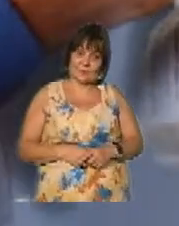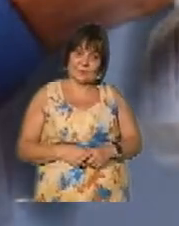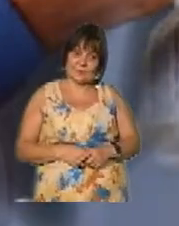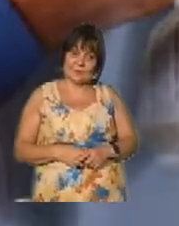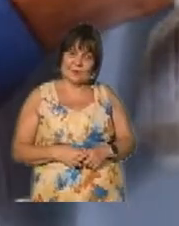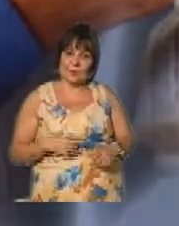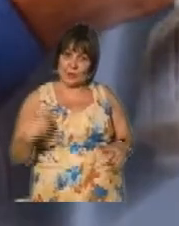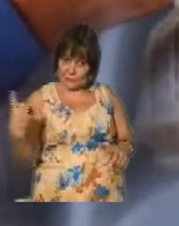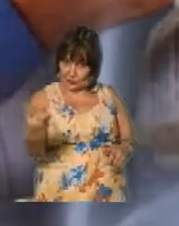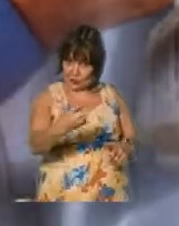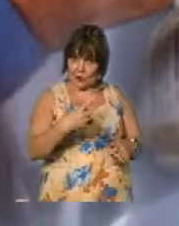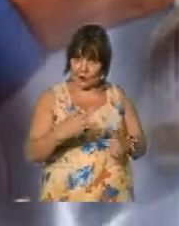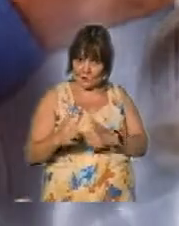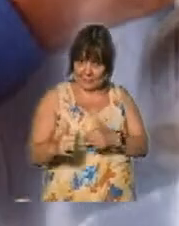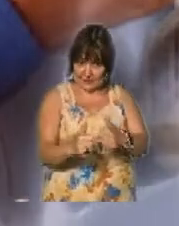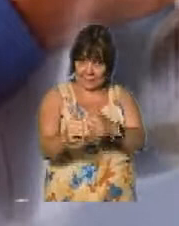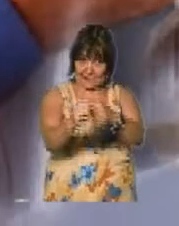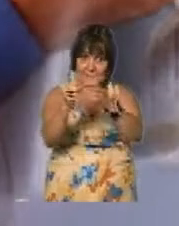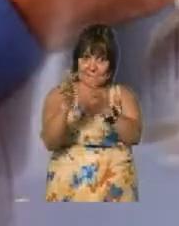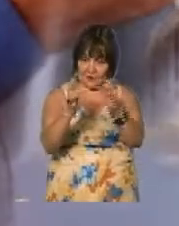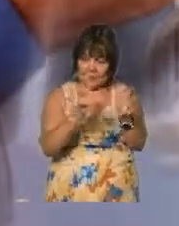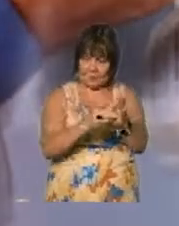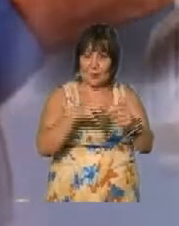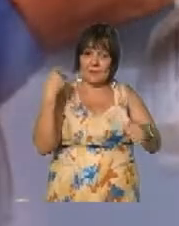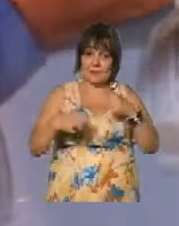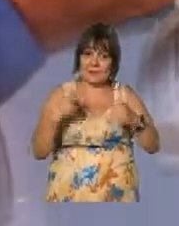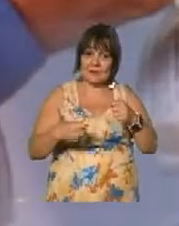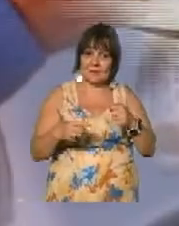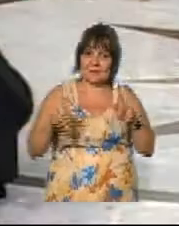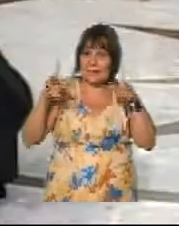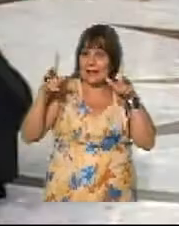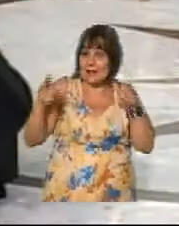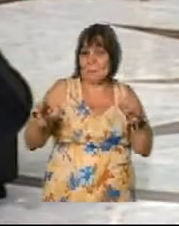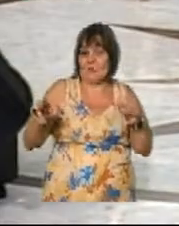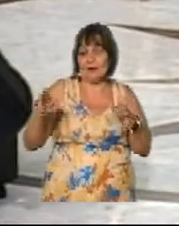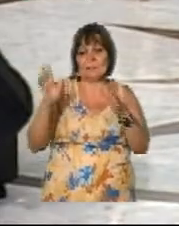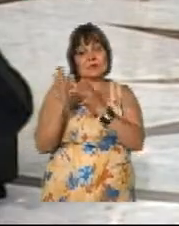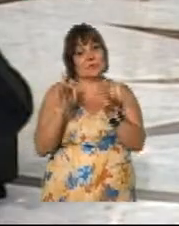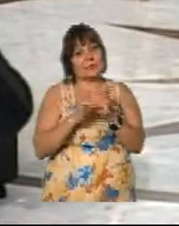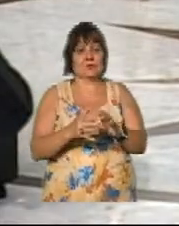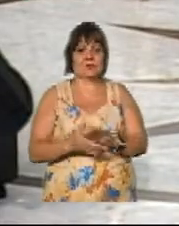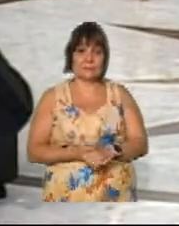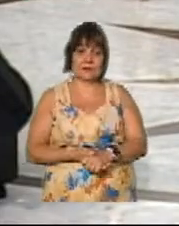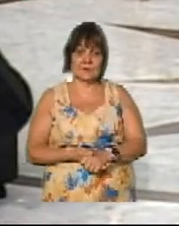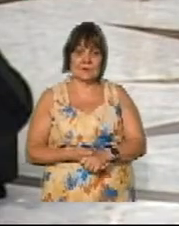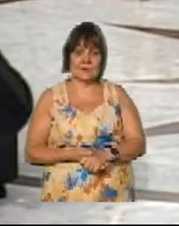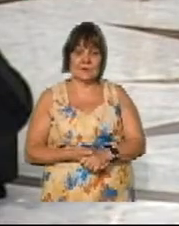ser como seu mestre, e ao servo como seu senhor. Então, essa é a nossa chamada: